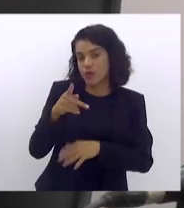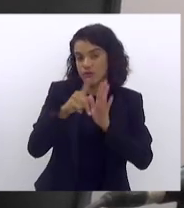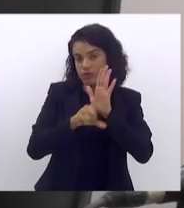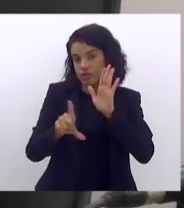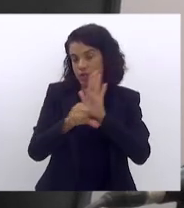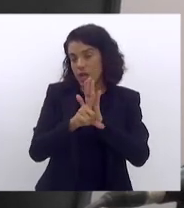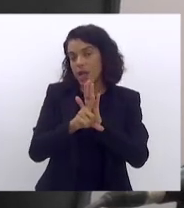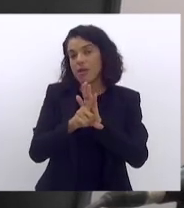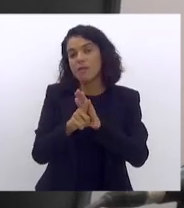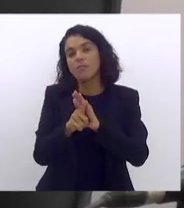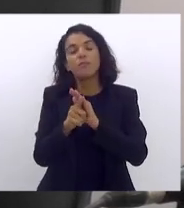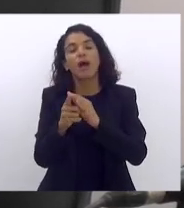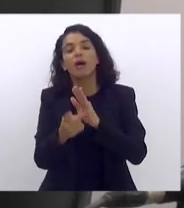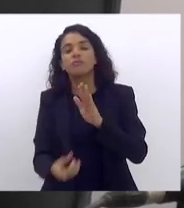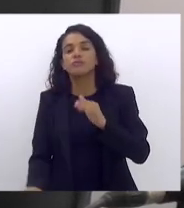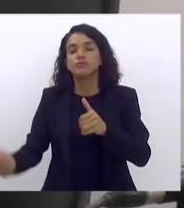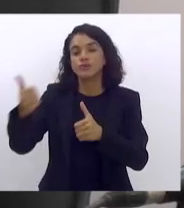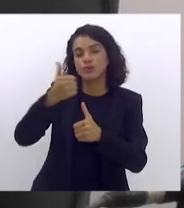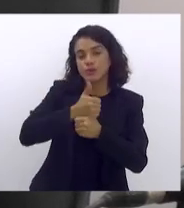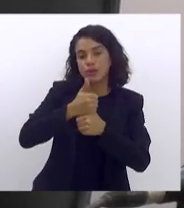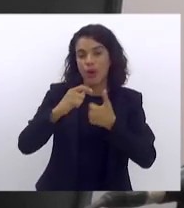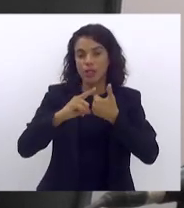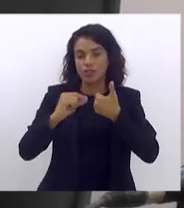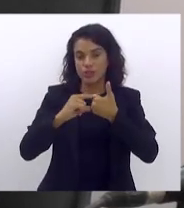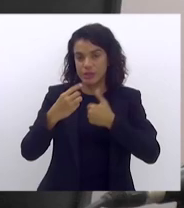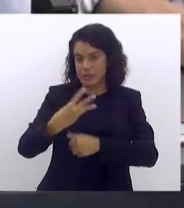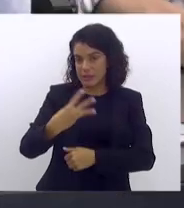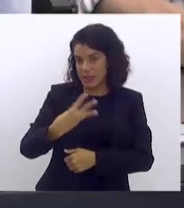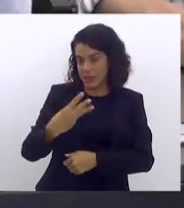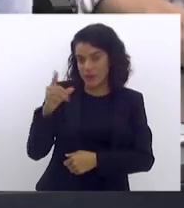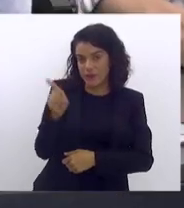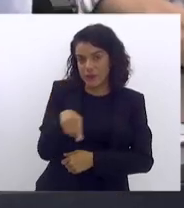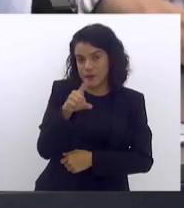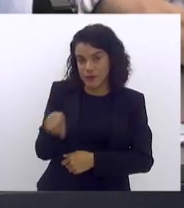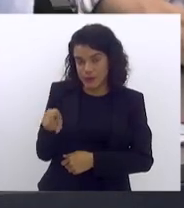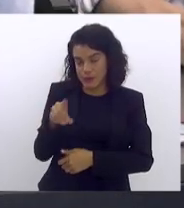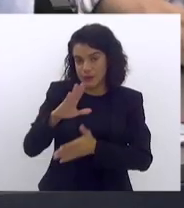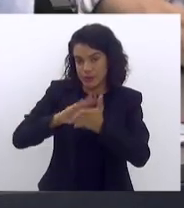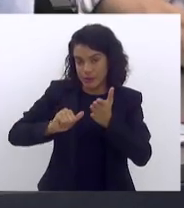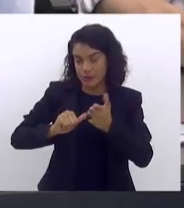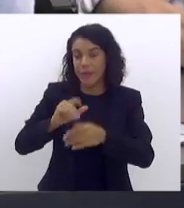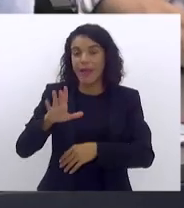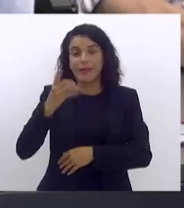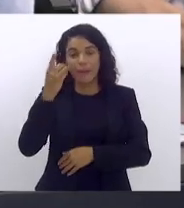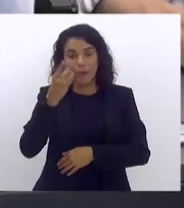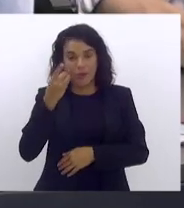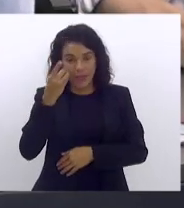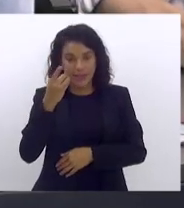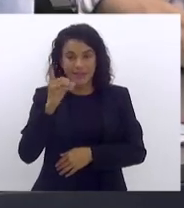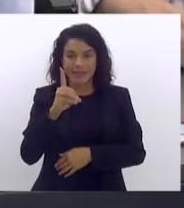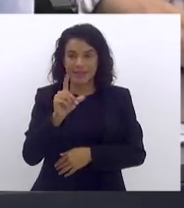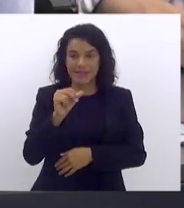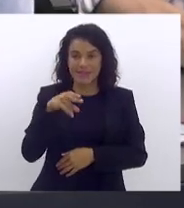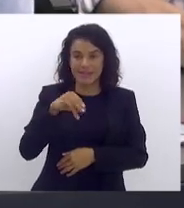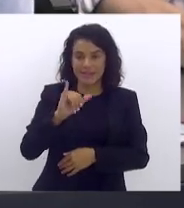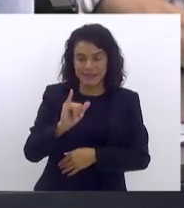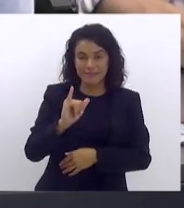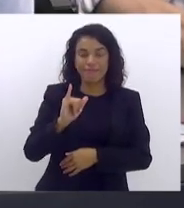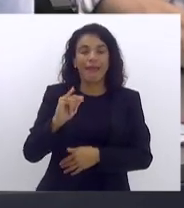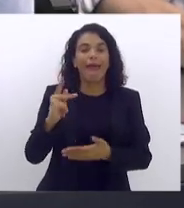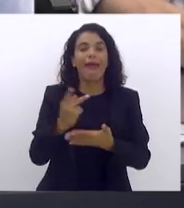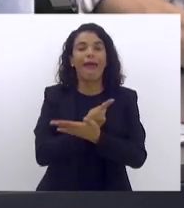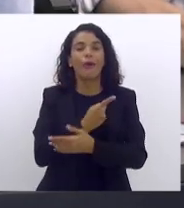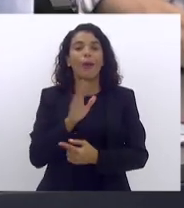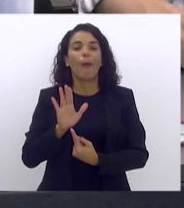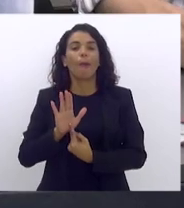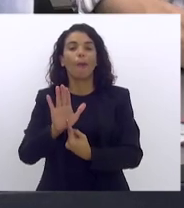para superar a questão do artigo 3º que tinha sido vetado. Só que aí a deputada Dani comete um erro legislativo de apontar